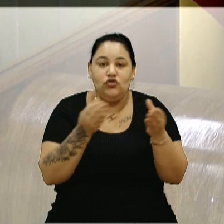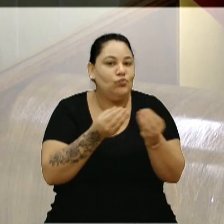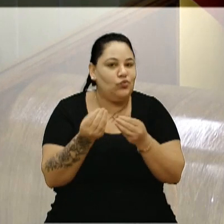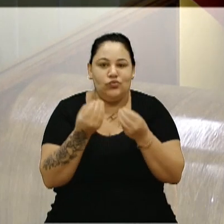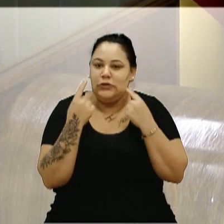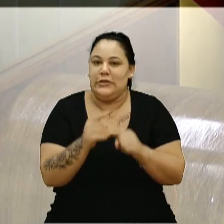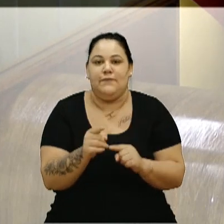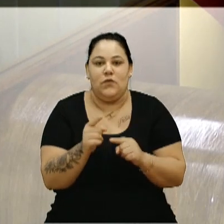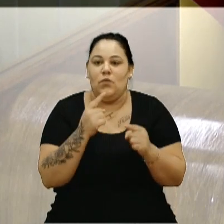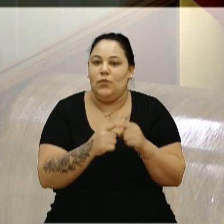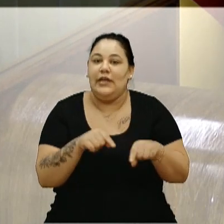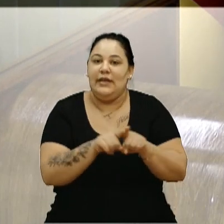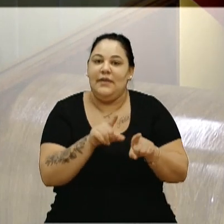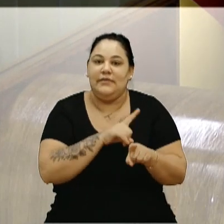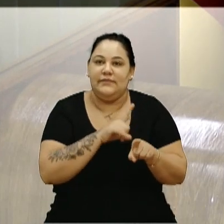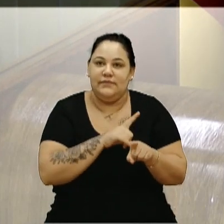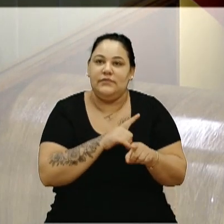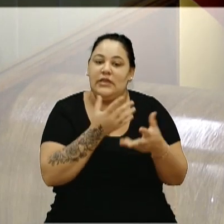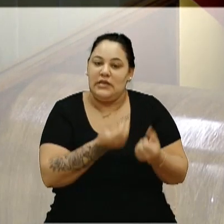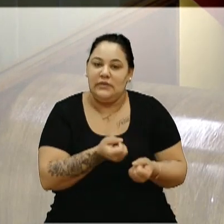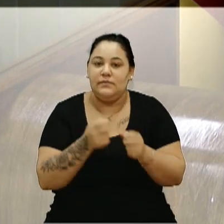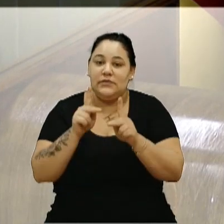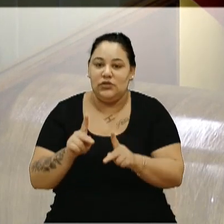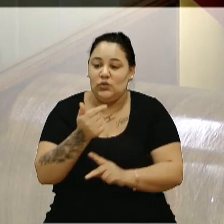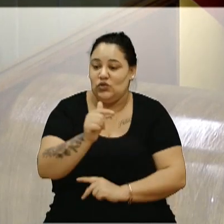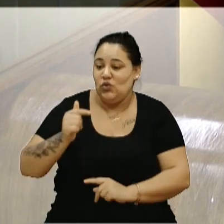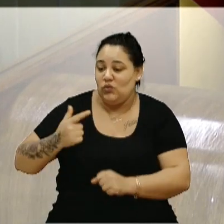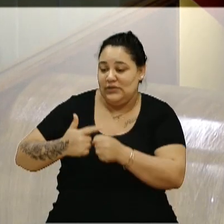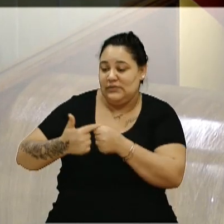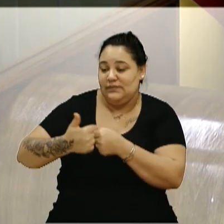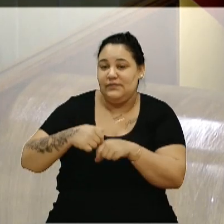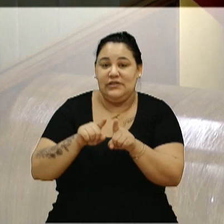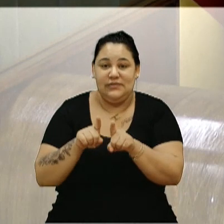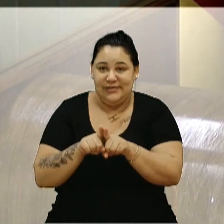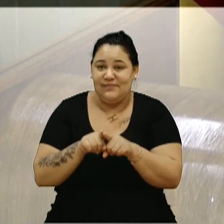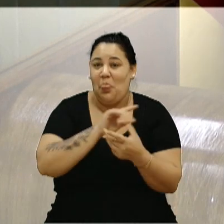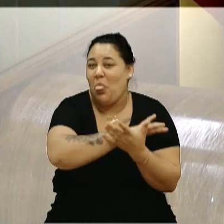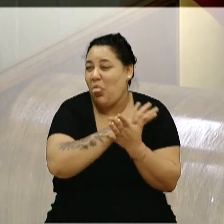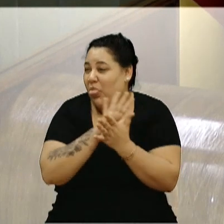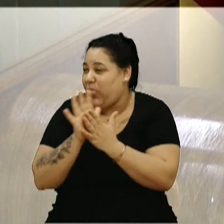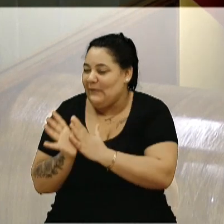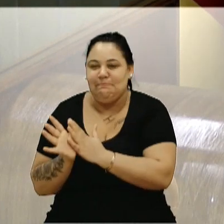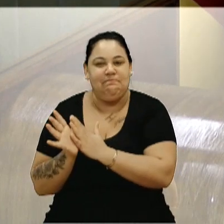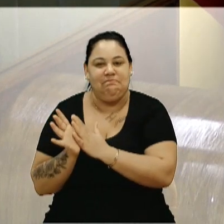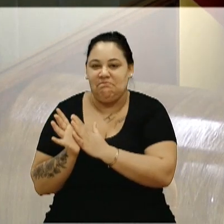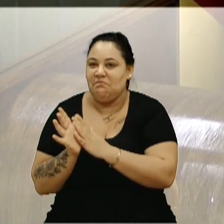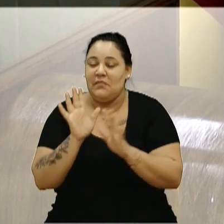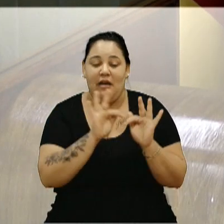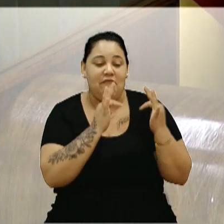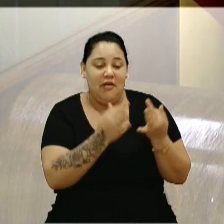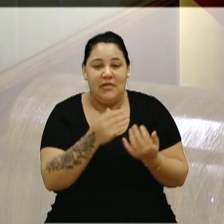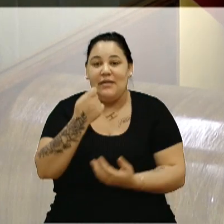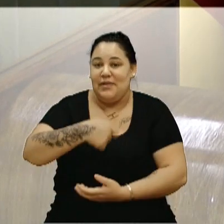desafios, porque também vamos acolher pessoas de outras cidades destruídas. As famílias estão